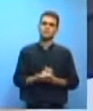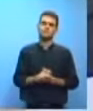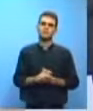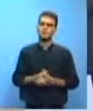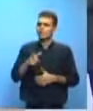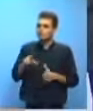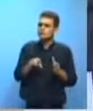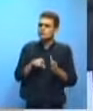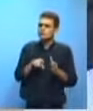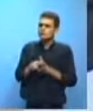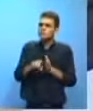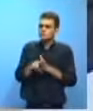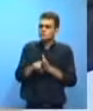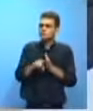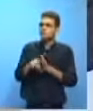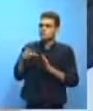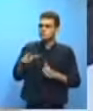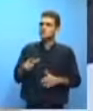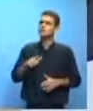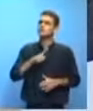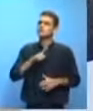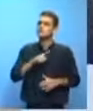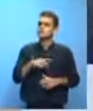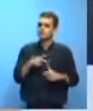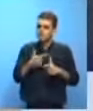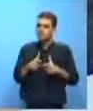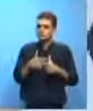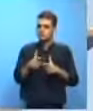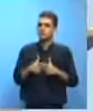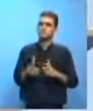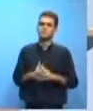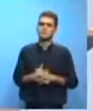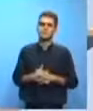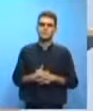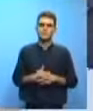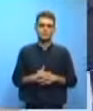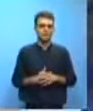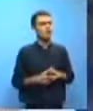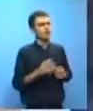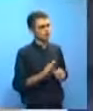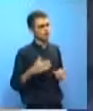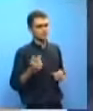problema. Se não tivesse, problema, eu não estava aqui. Só acho que eu ia me humilhar, vim aqui se não tivesse problema.